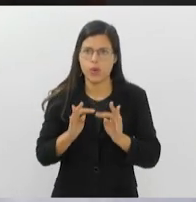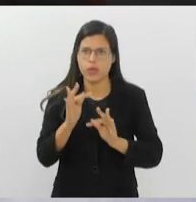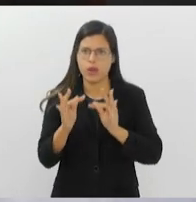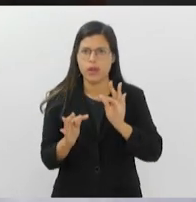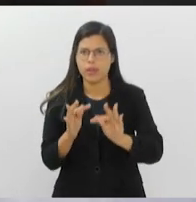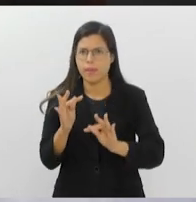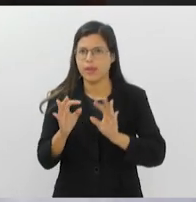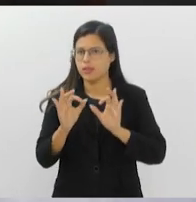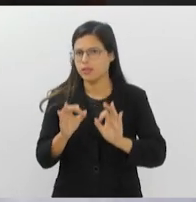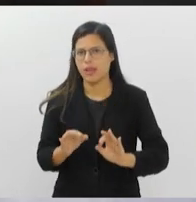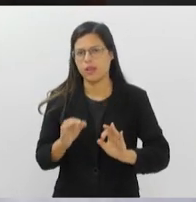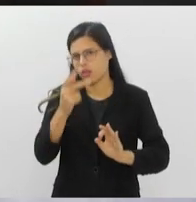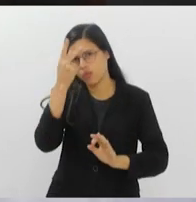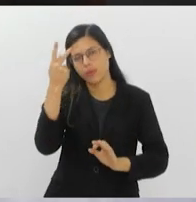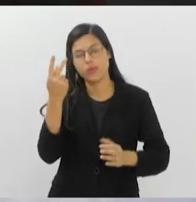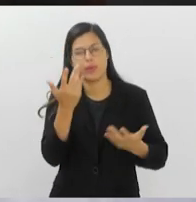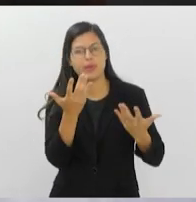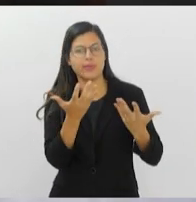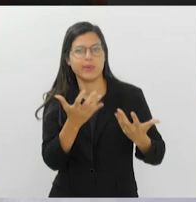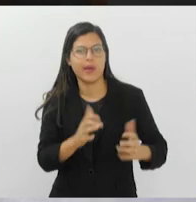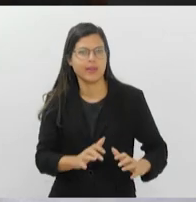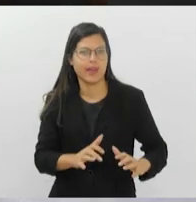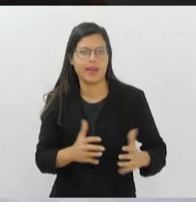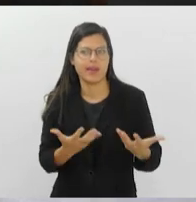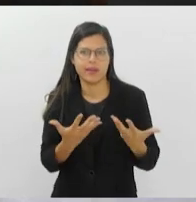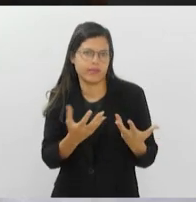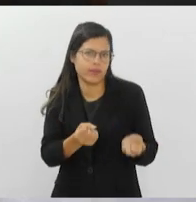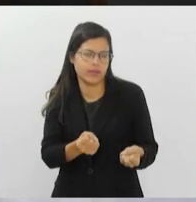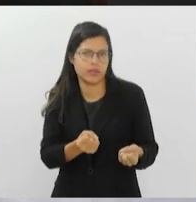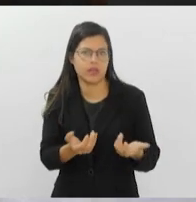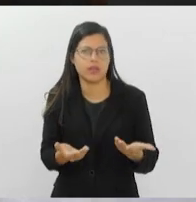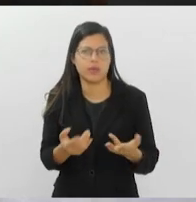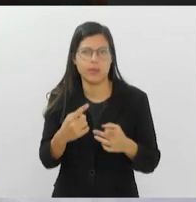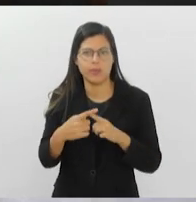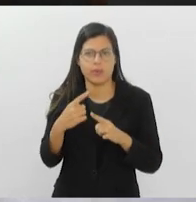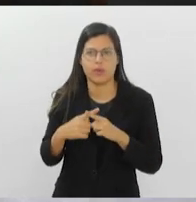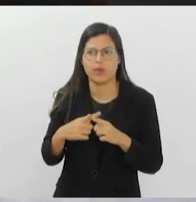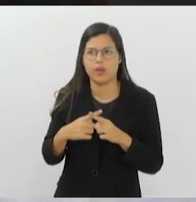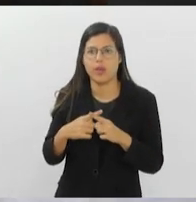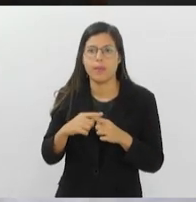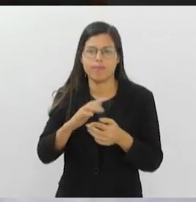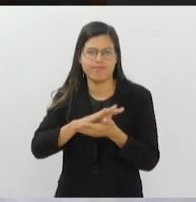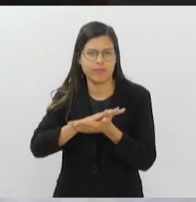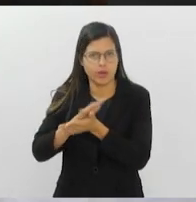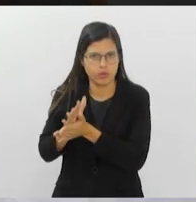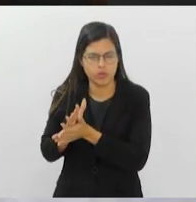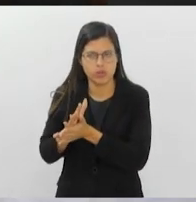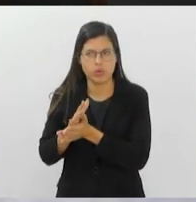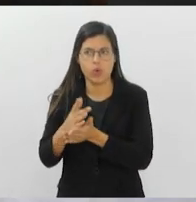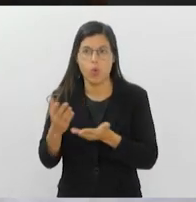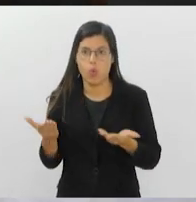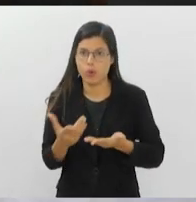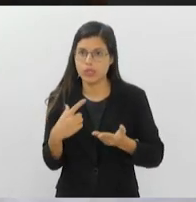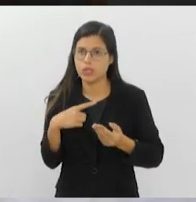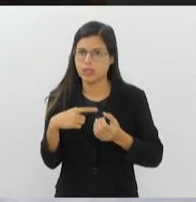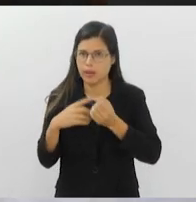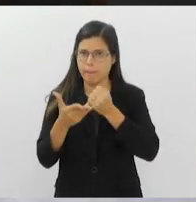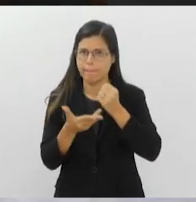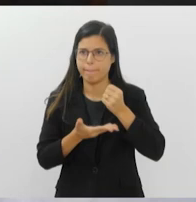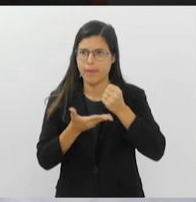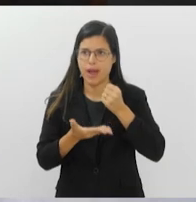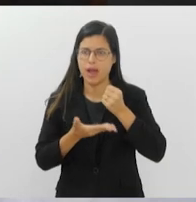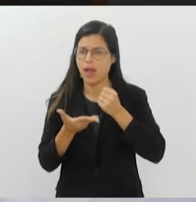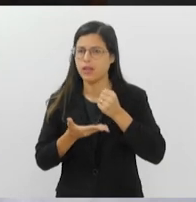lógica discriminatória, por uma lógica preconceituosa, e hoje a gente tem, né, evidências muito consolidadas